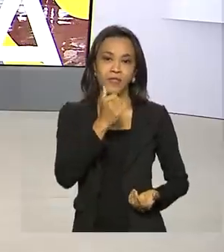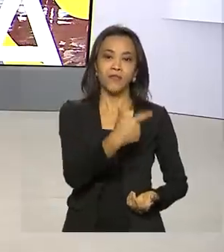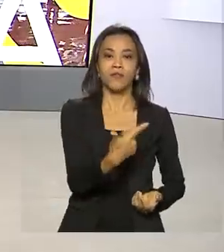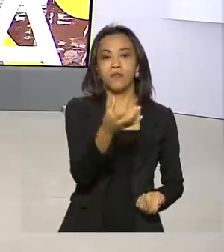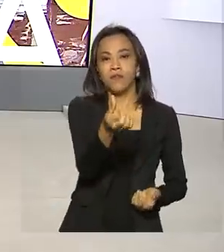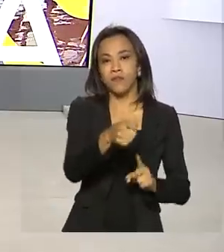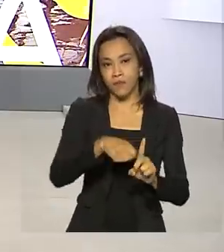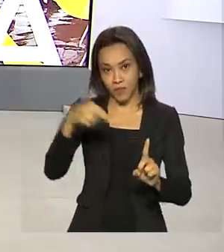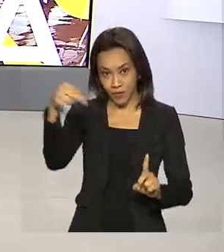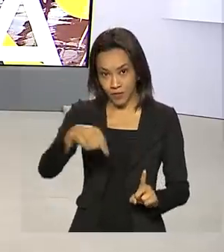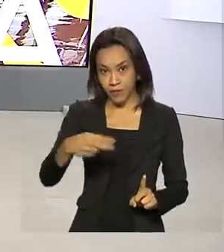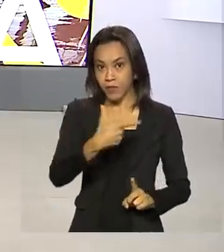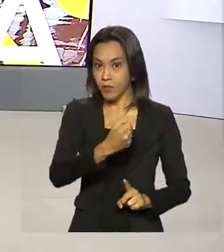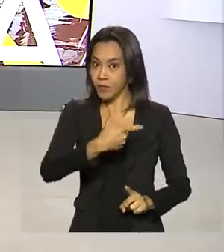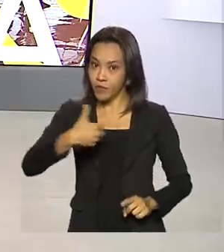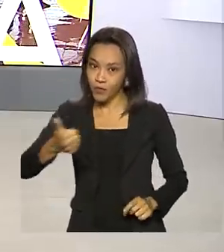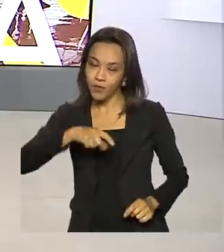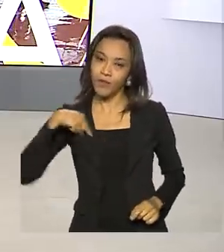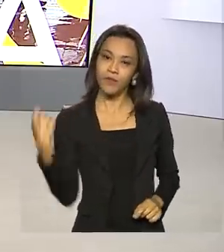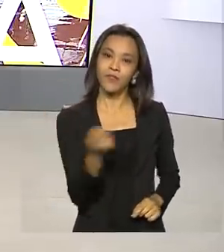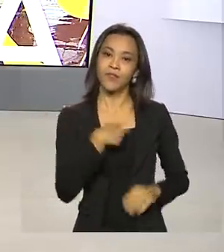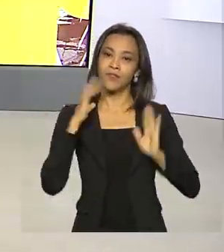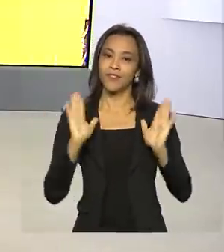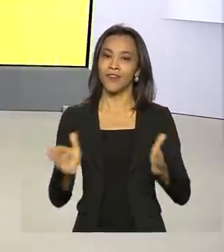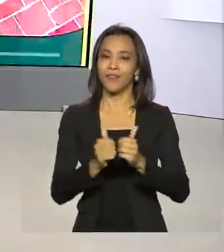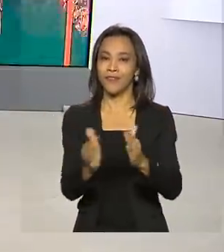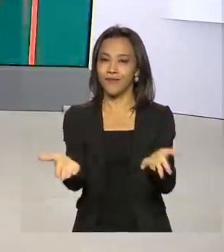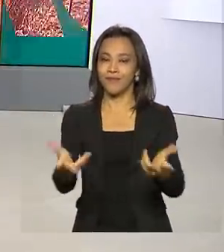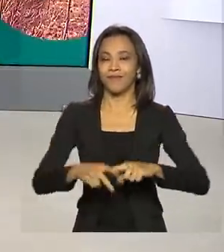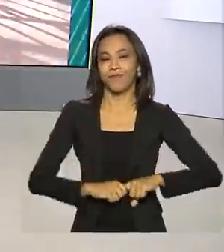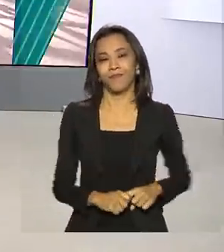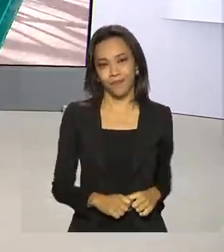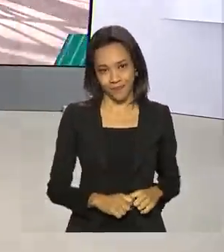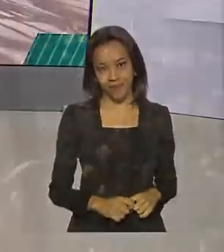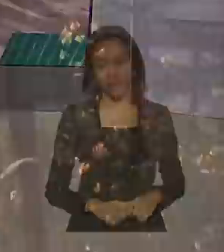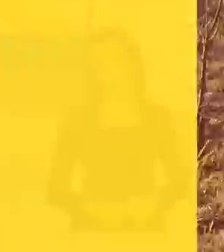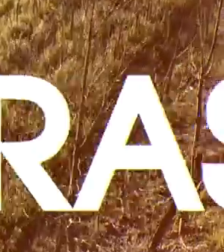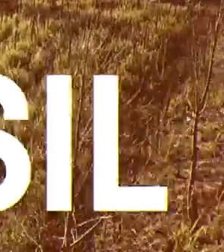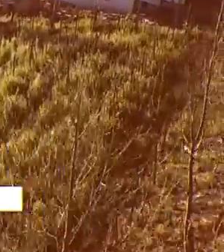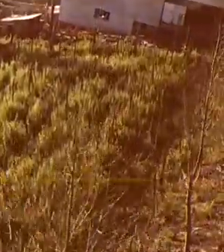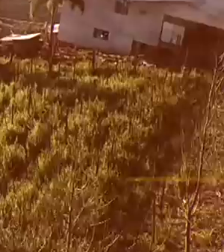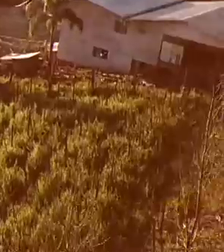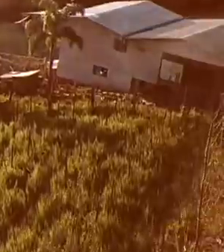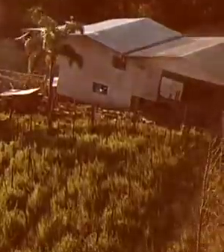26 de novembro de 2021 o Brasil em dia está começando